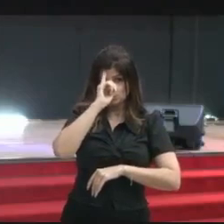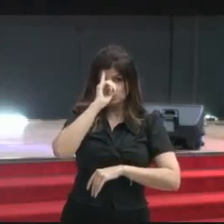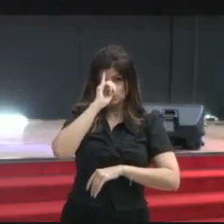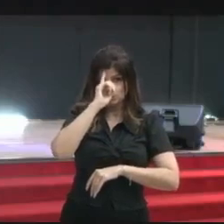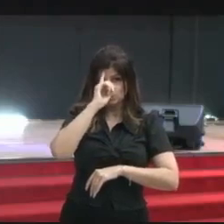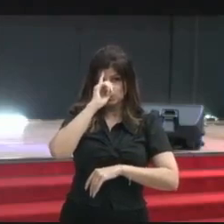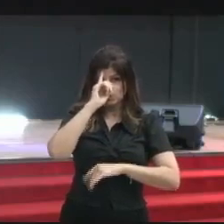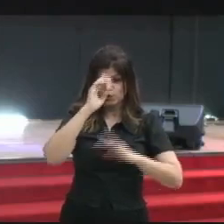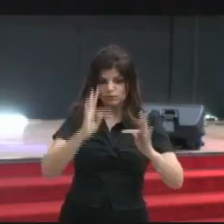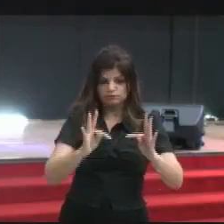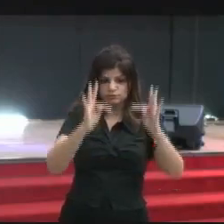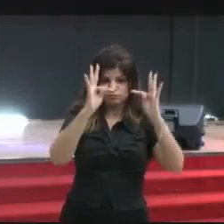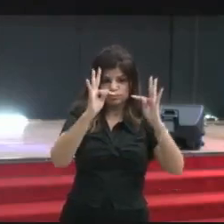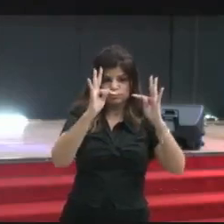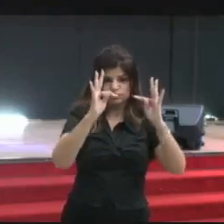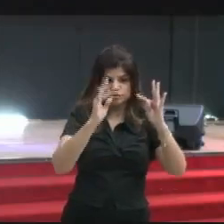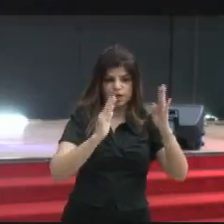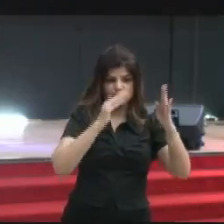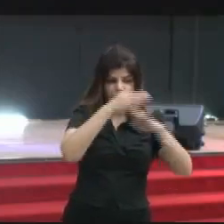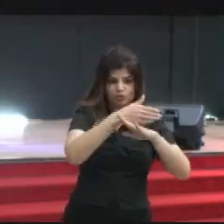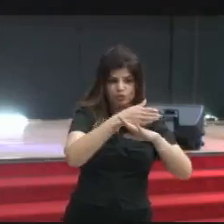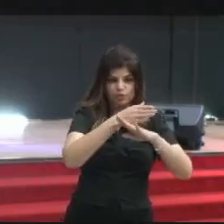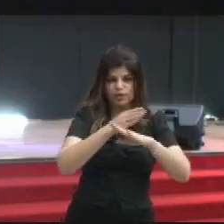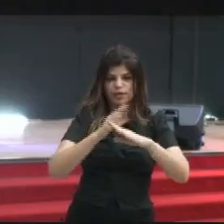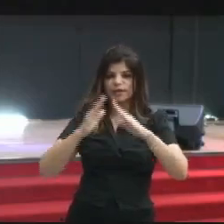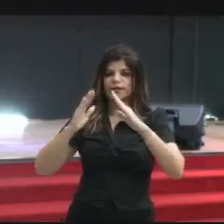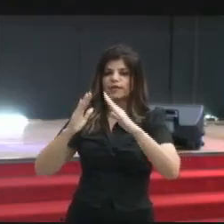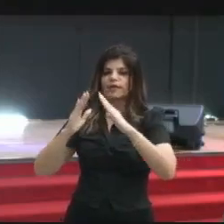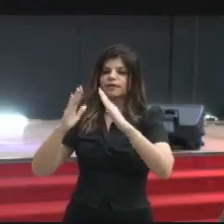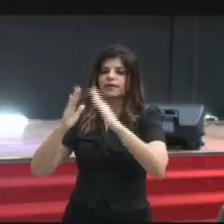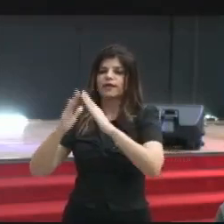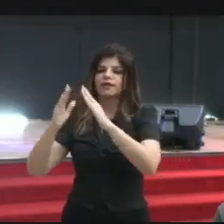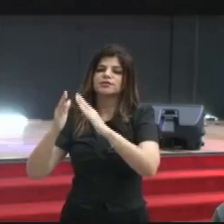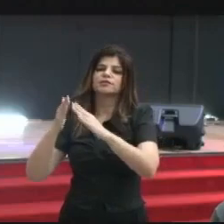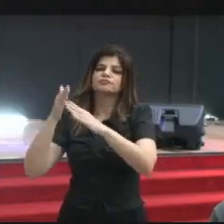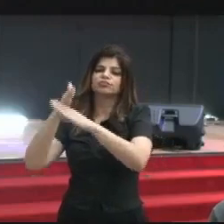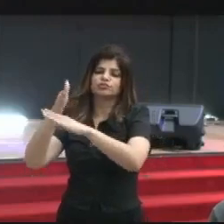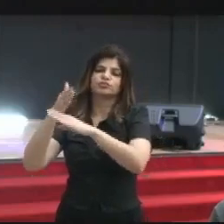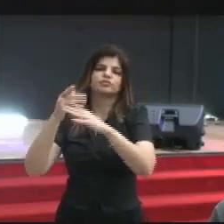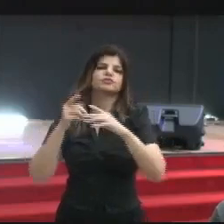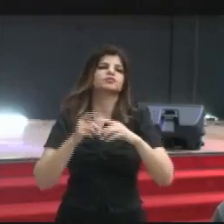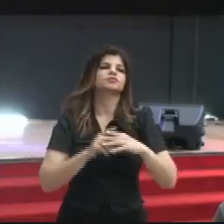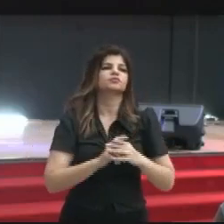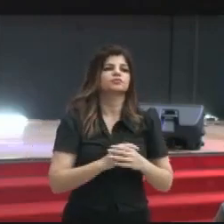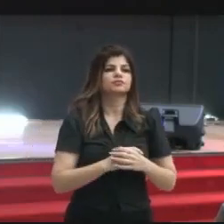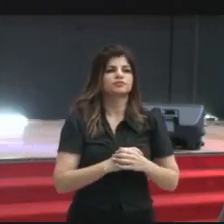no templo e de casa em casa, diga comigo, de casa em casa,